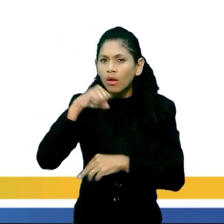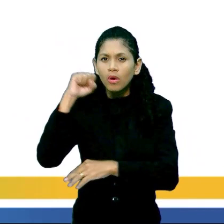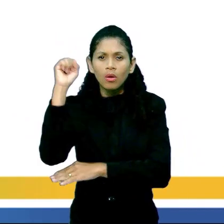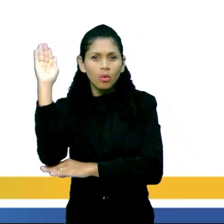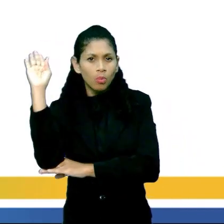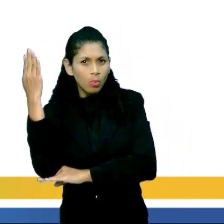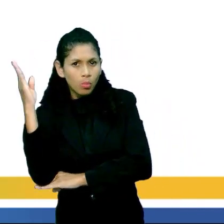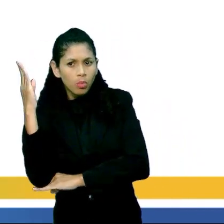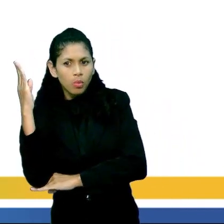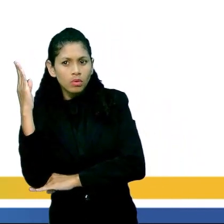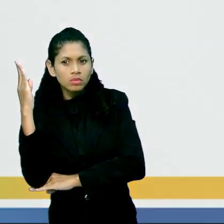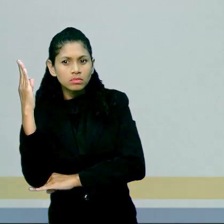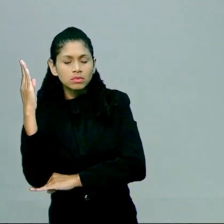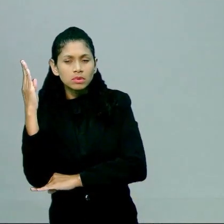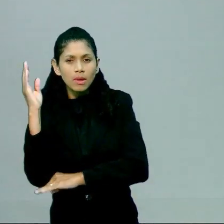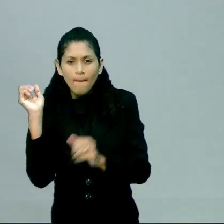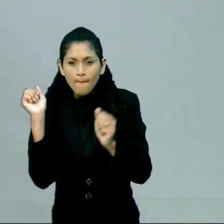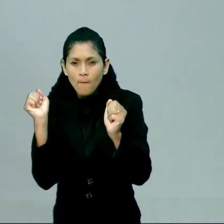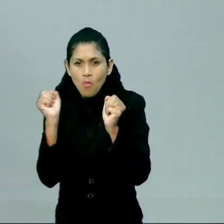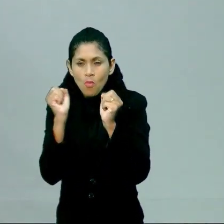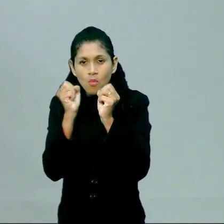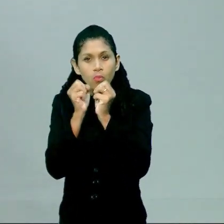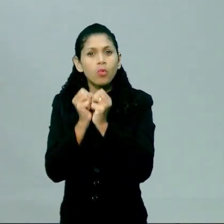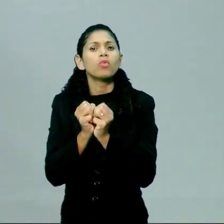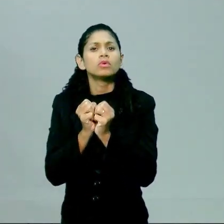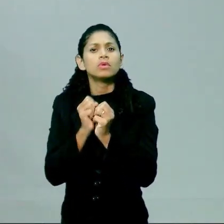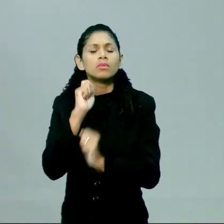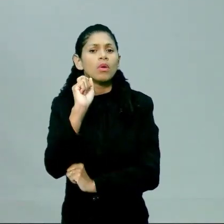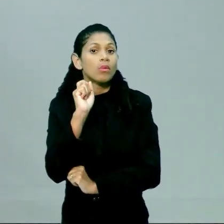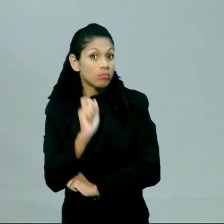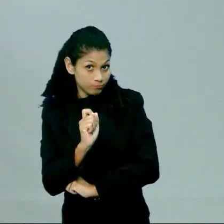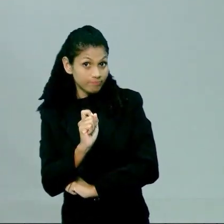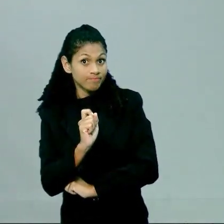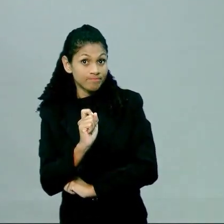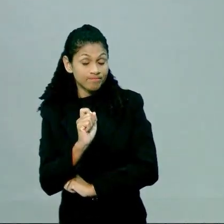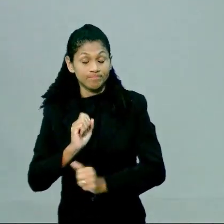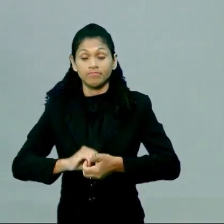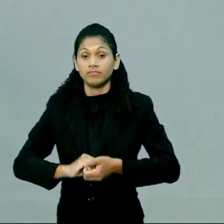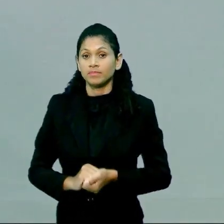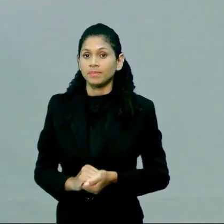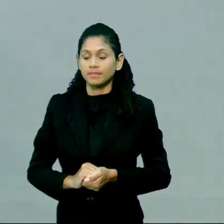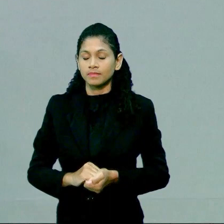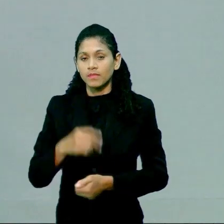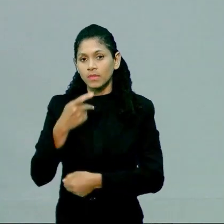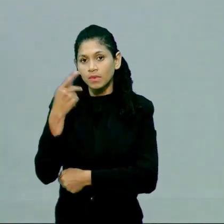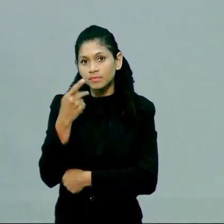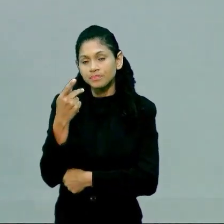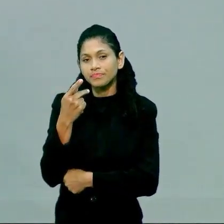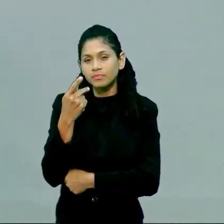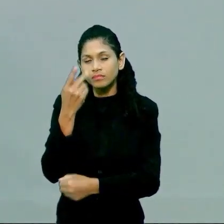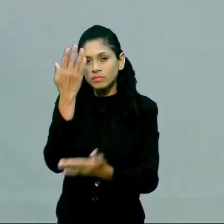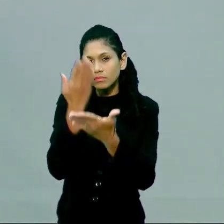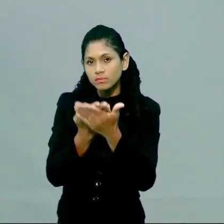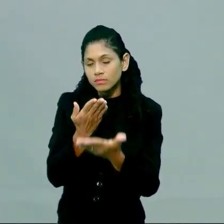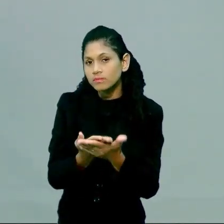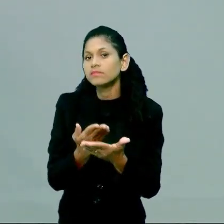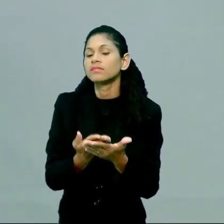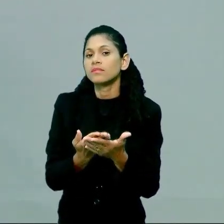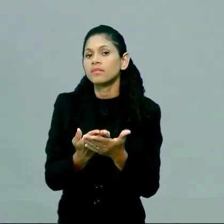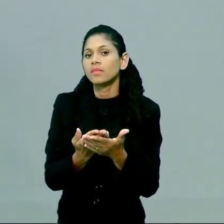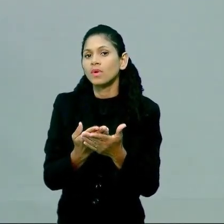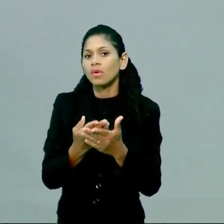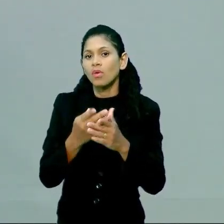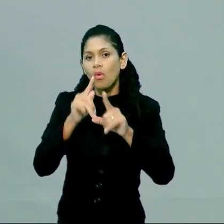alternativas, pessoal. Então, quando ele está falando nessa parte que a gente vai trabalhar, tá? Com